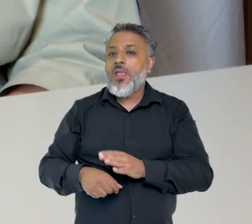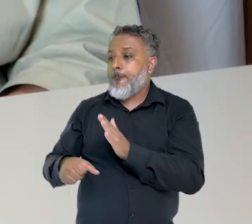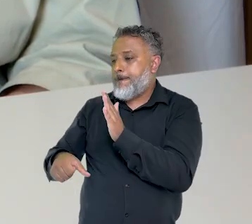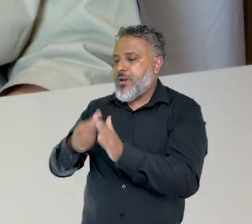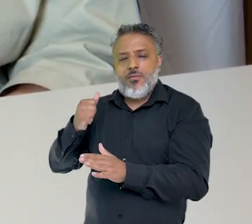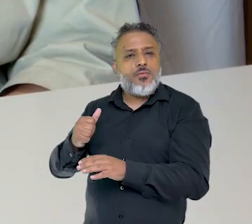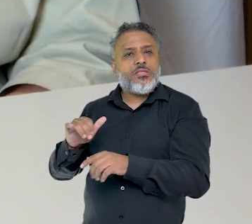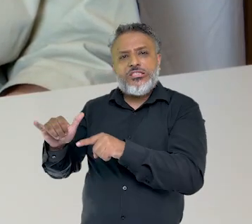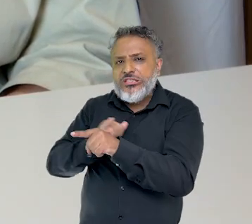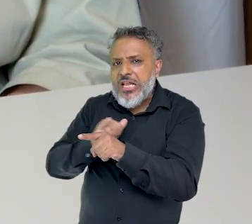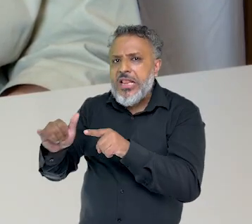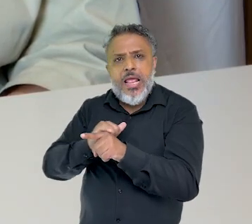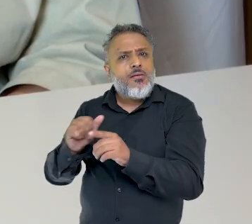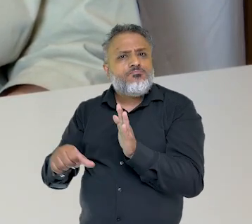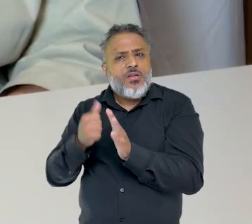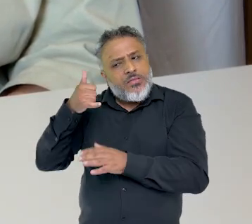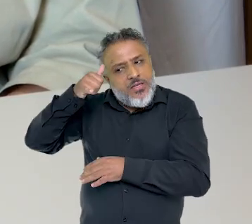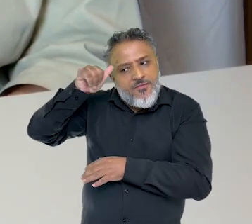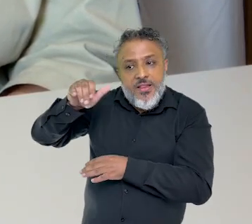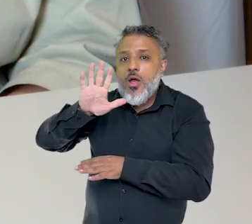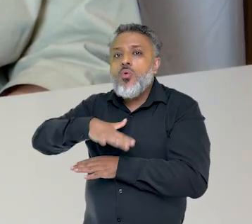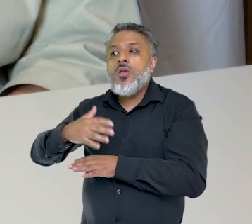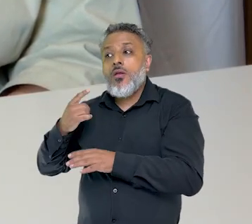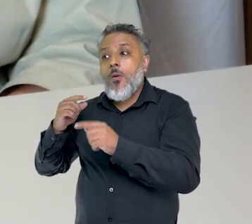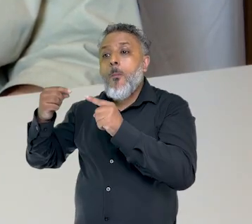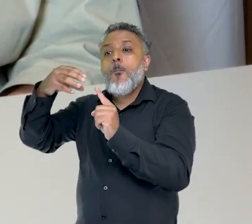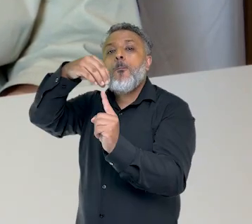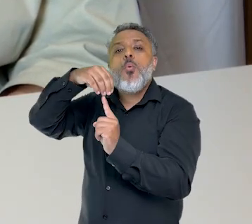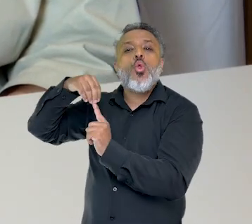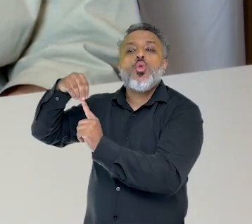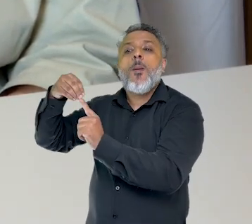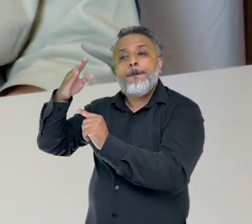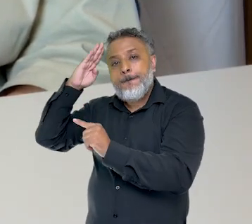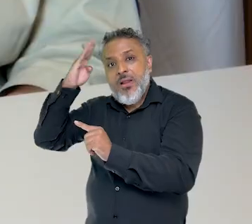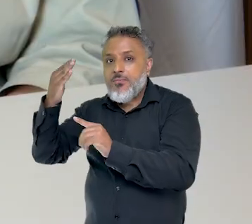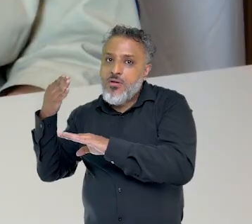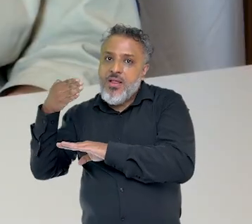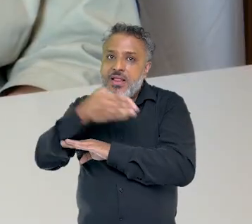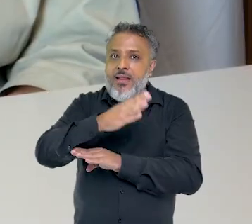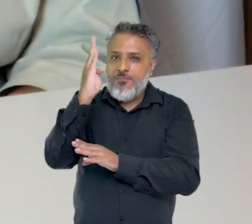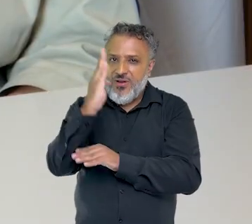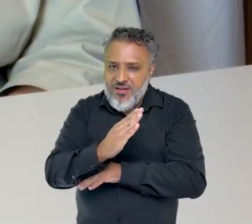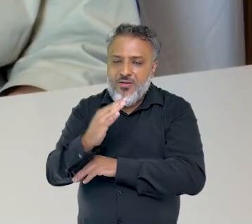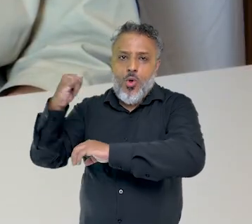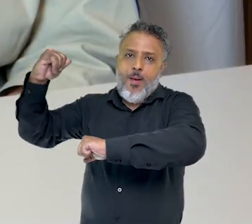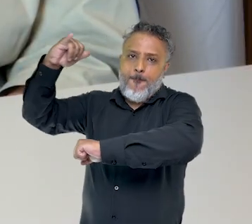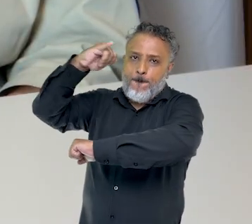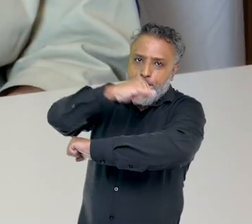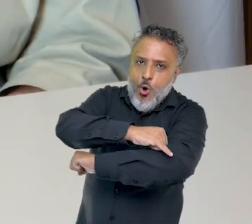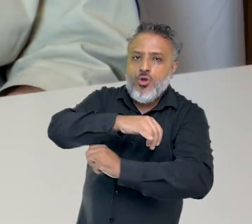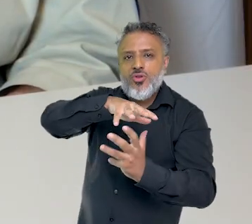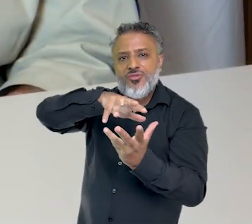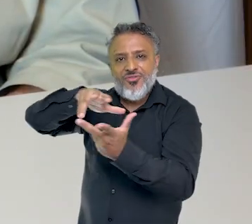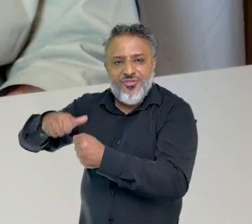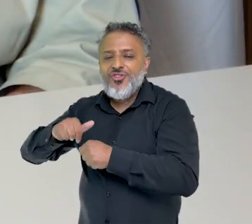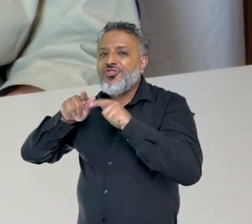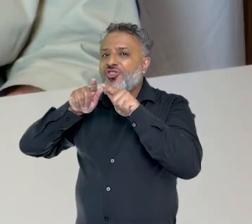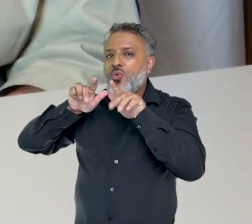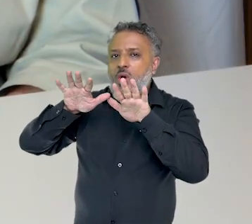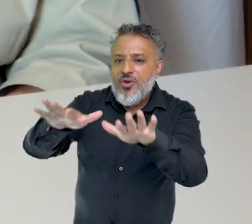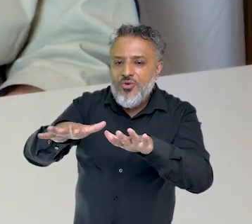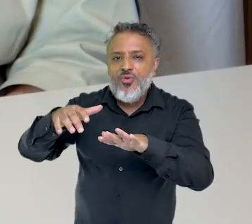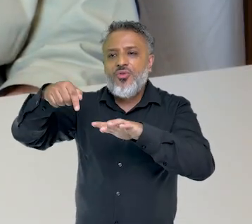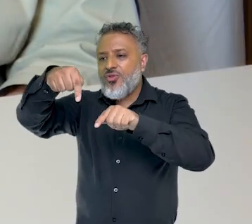Então, garantir que nos pontos principais de entrada ao Brasil, como aeroportos internacionais, como o caso do aeroporto de Guarulhos, mas